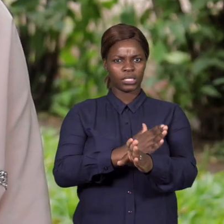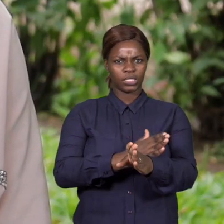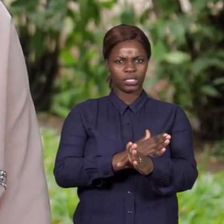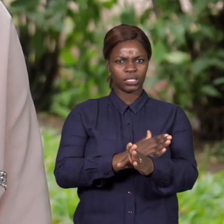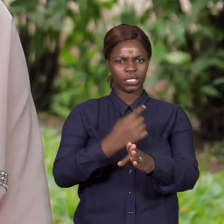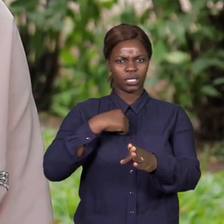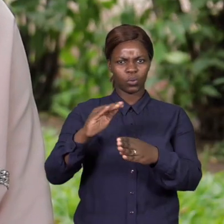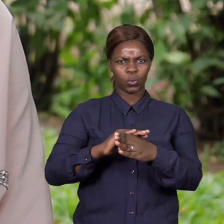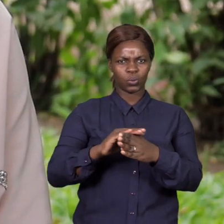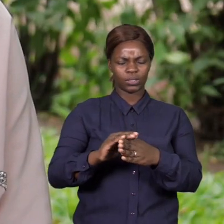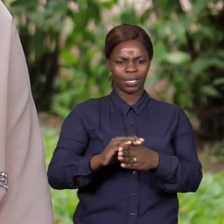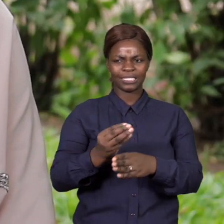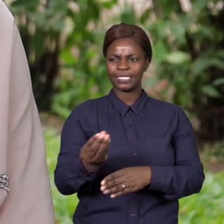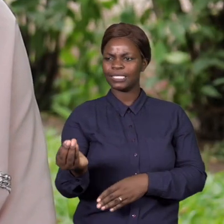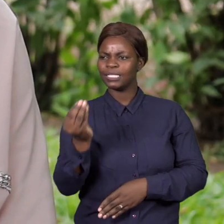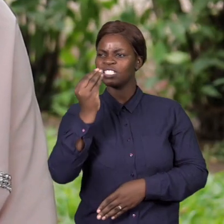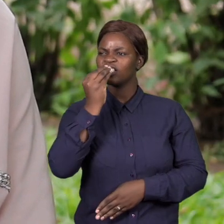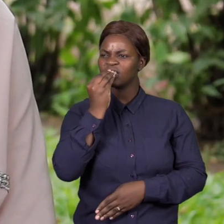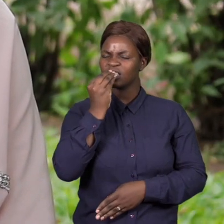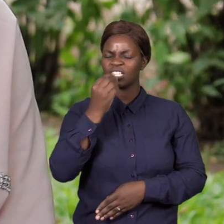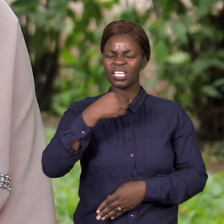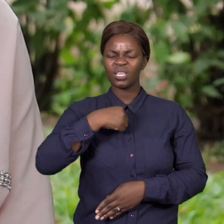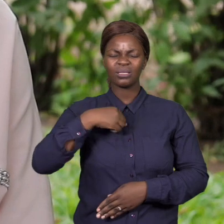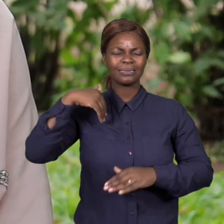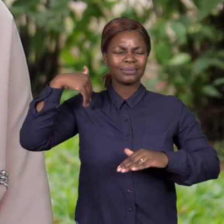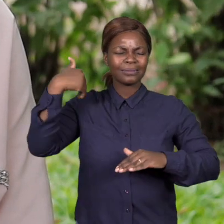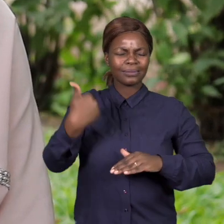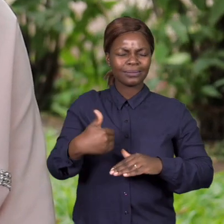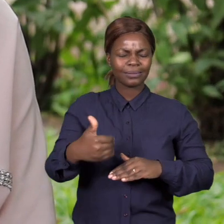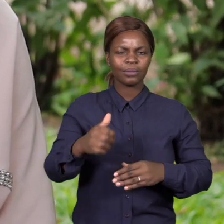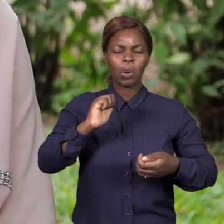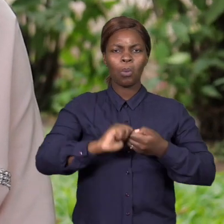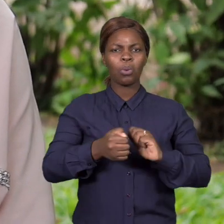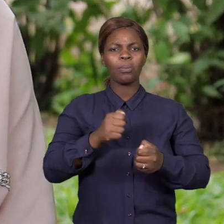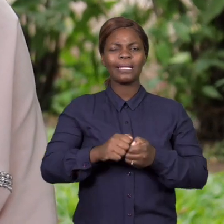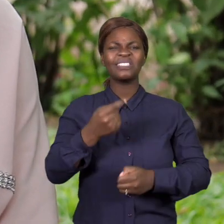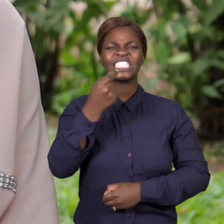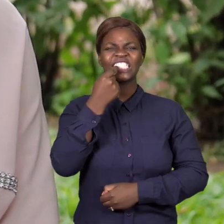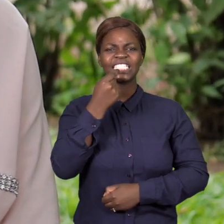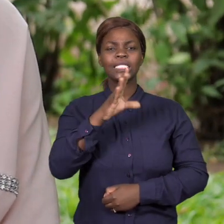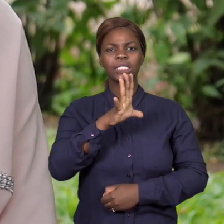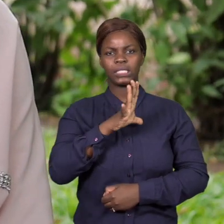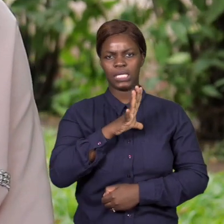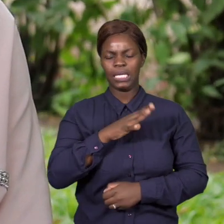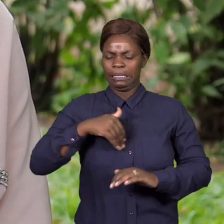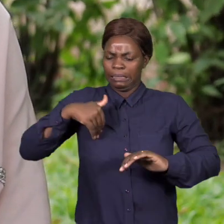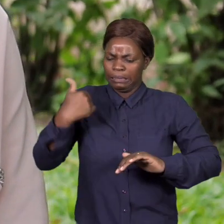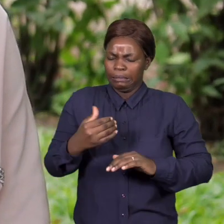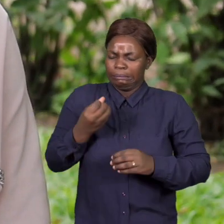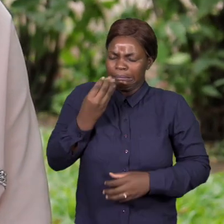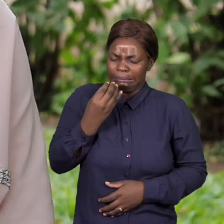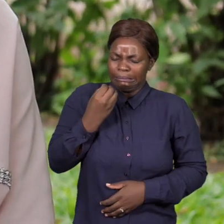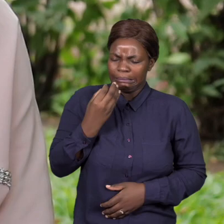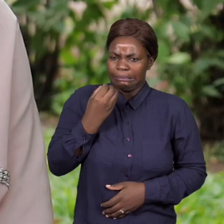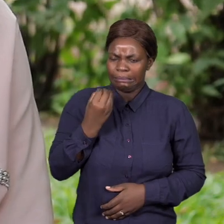Antes de eu pôr prótese, eu tinha problemas dos dentes. Sempre doía, ao fim, eu